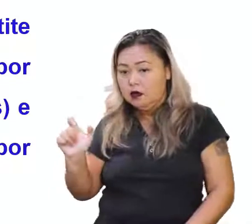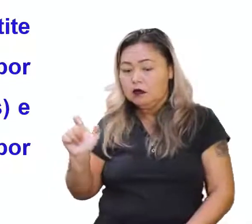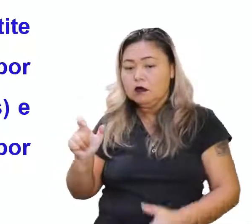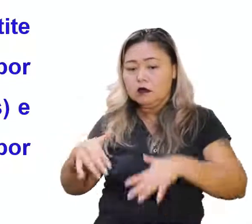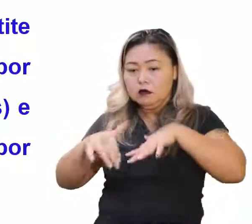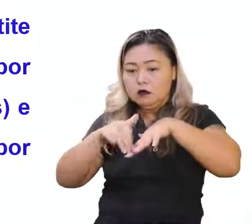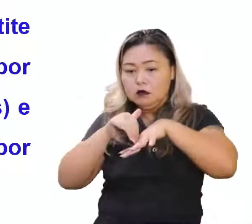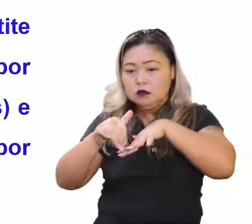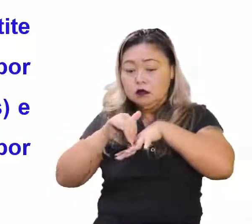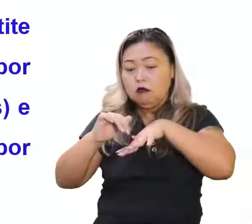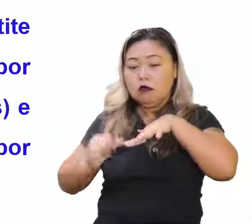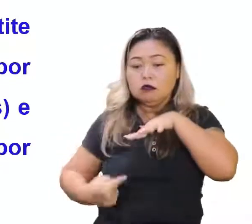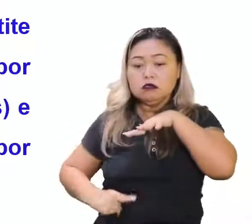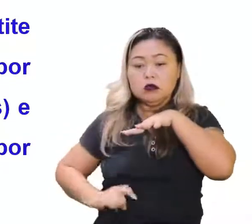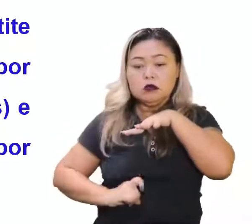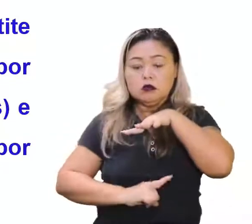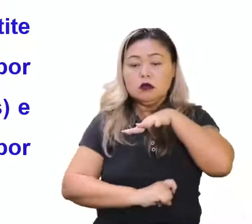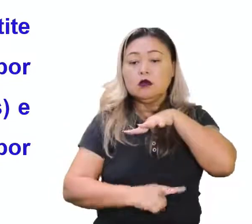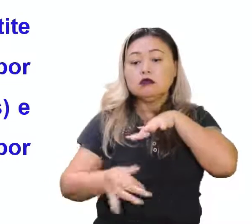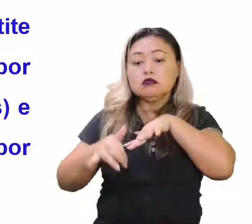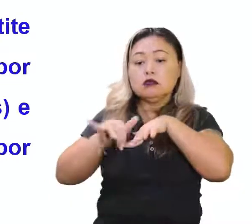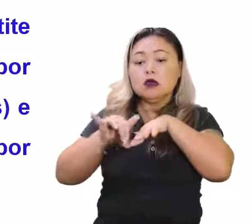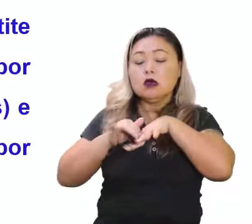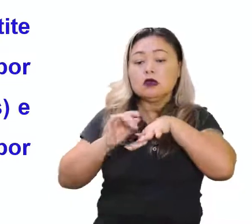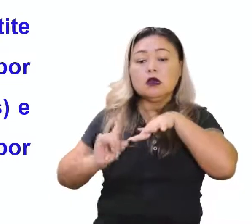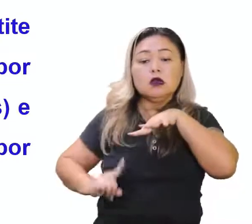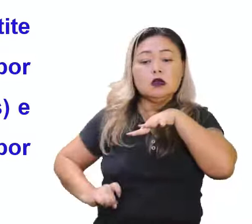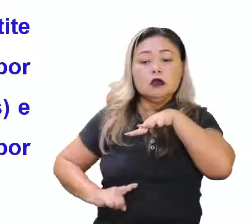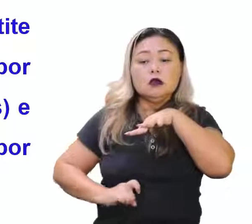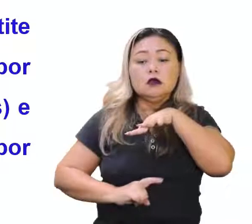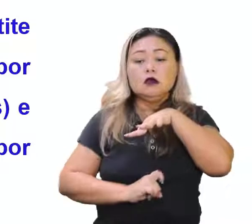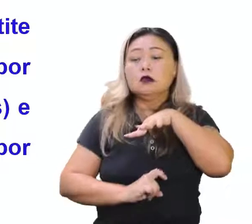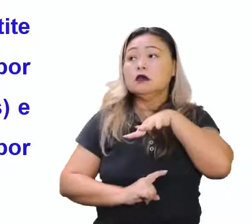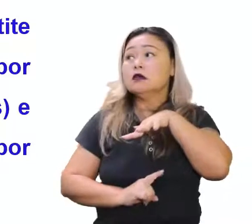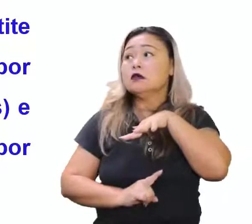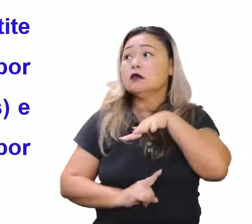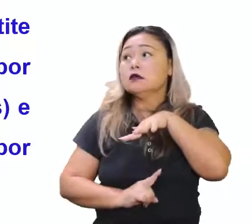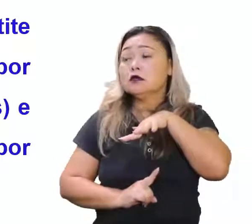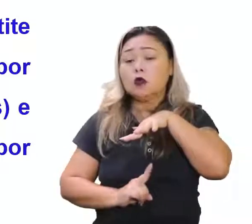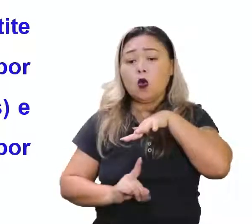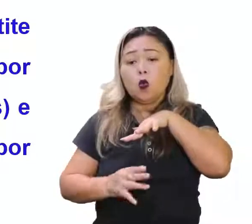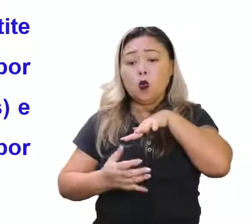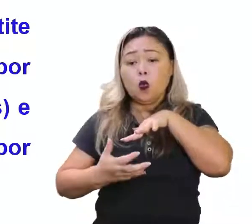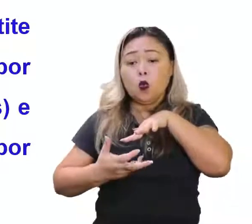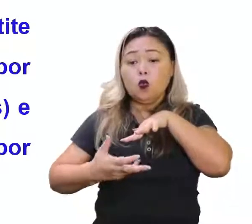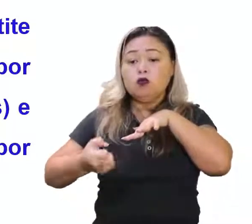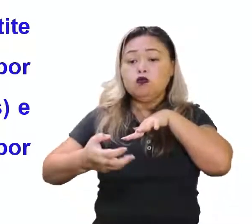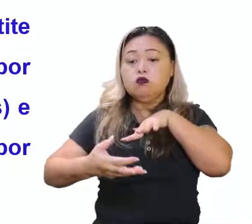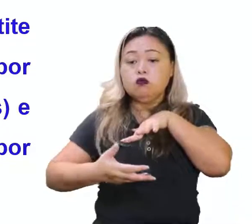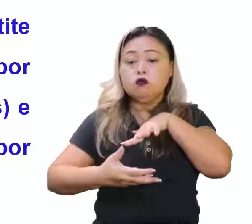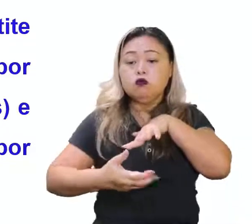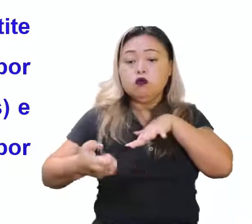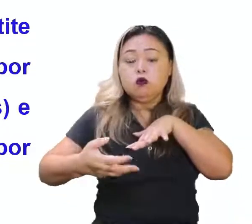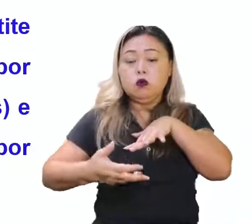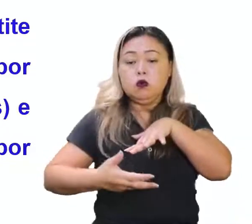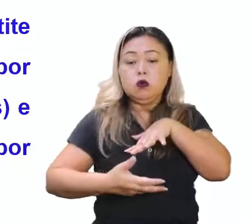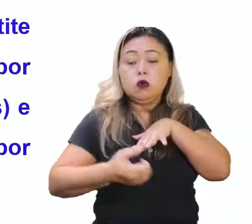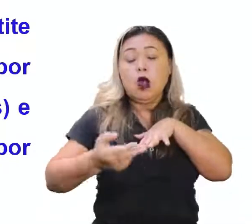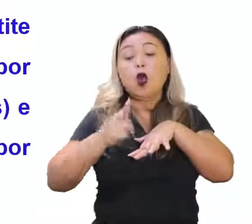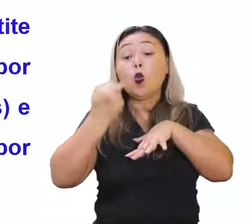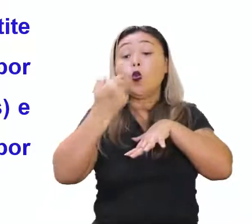causadas por verminose, é porque os vermes, pessoal, eles roubam, sequestram